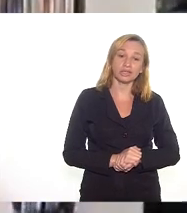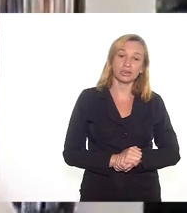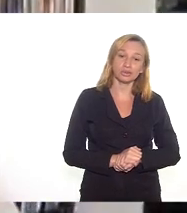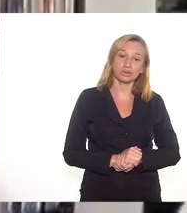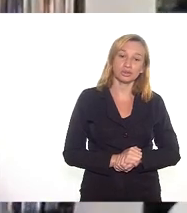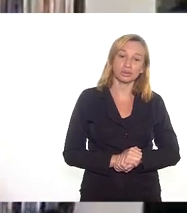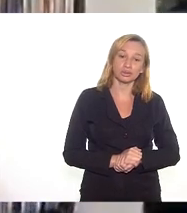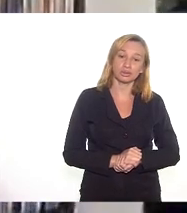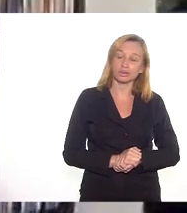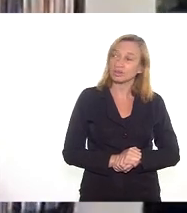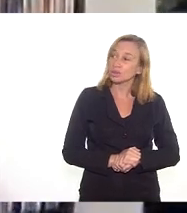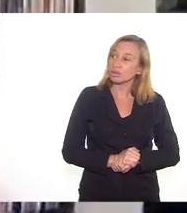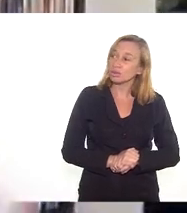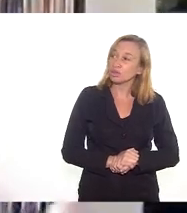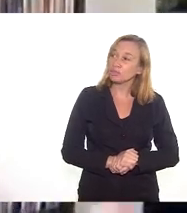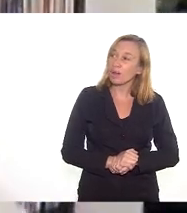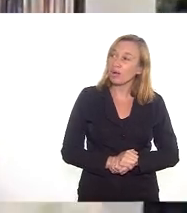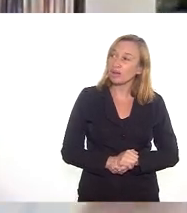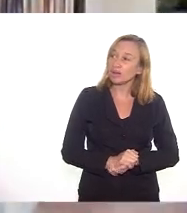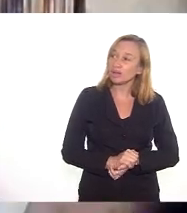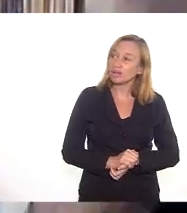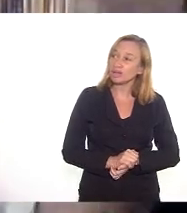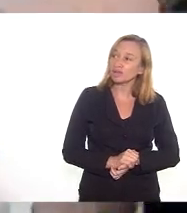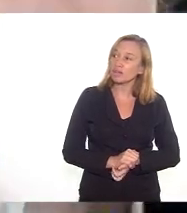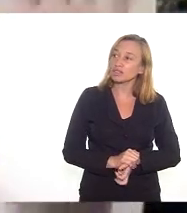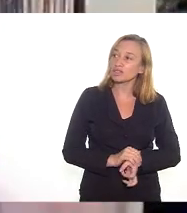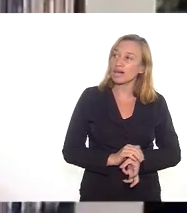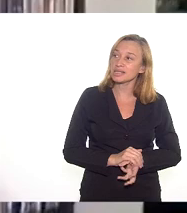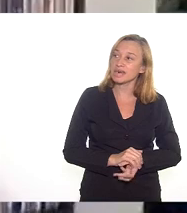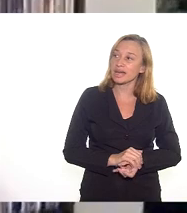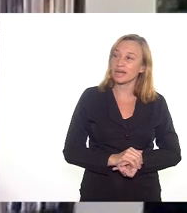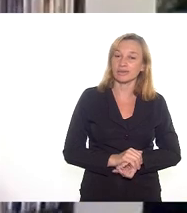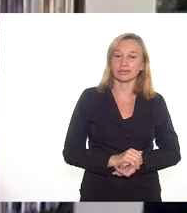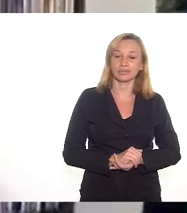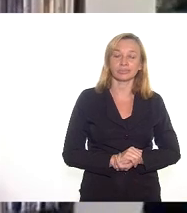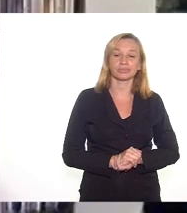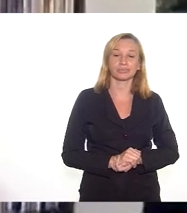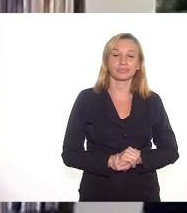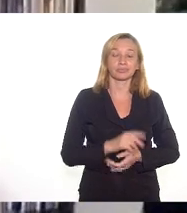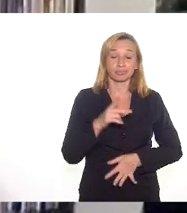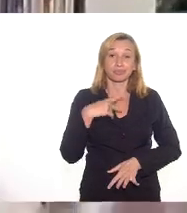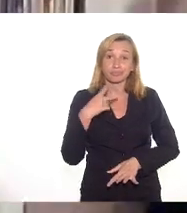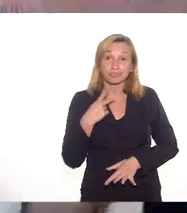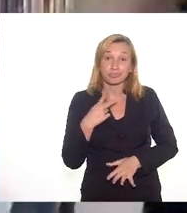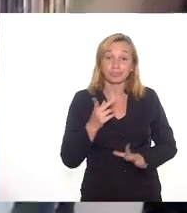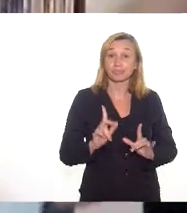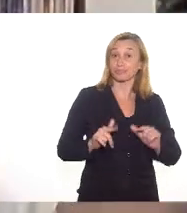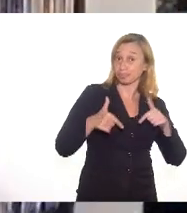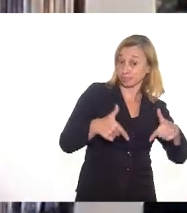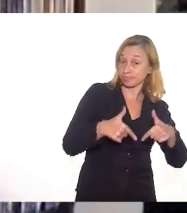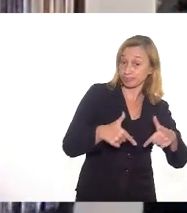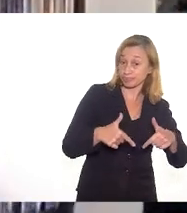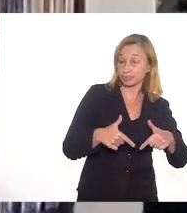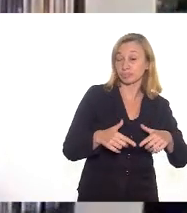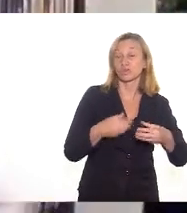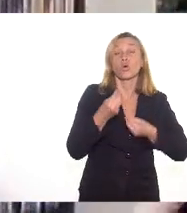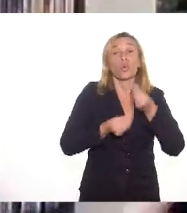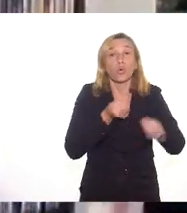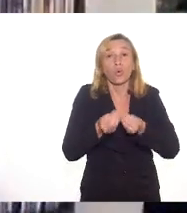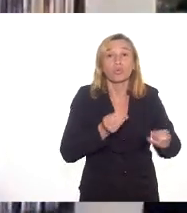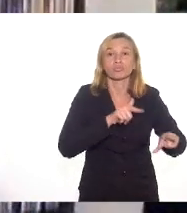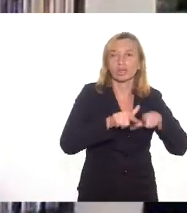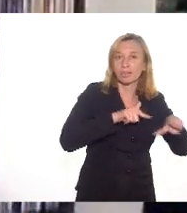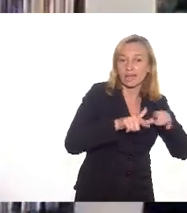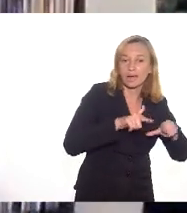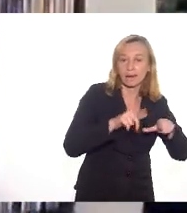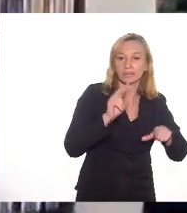as lições exatamente para procedimentos de operações, como que deva se realizar para